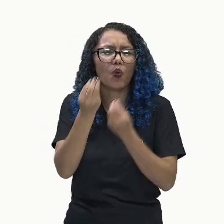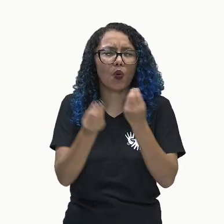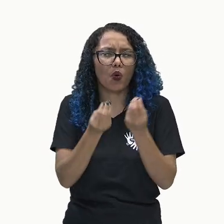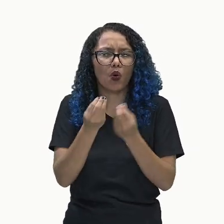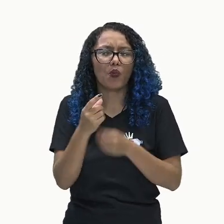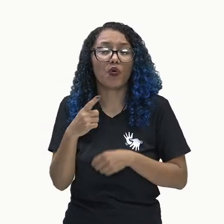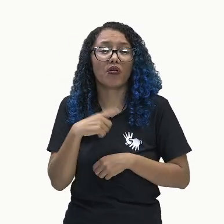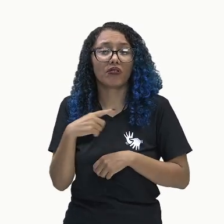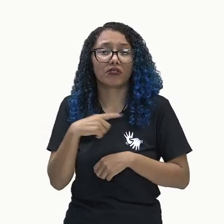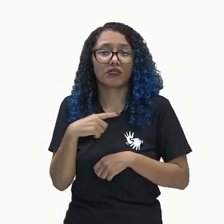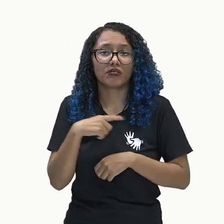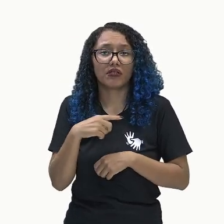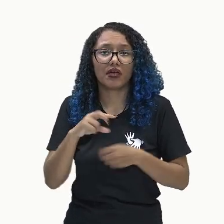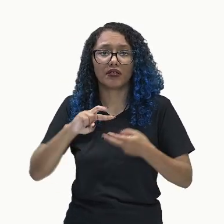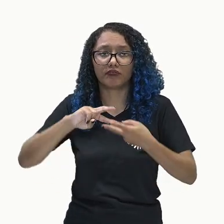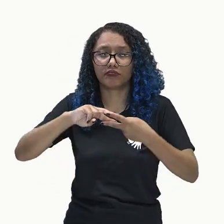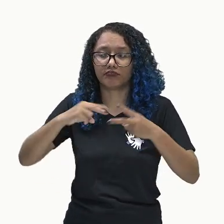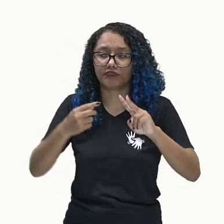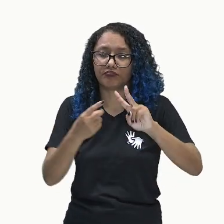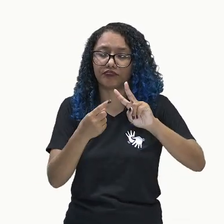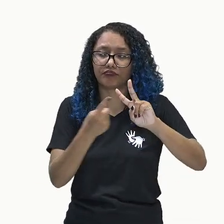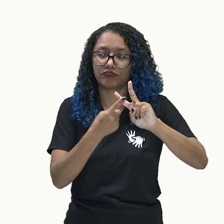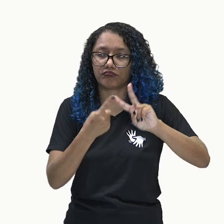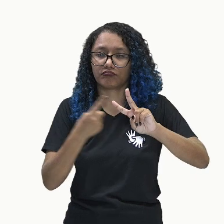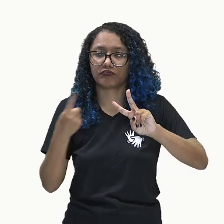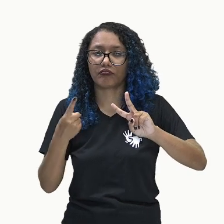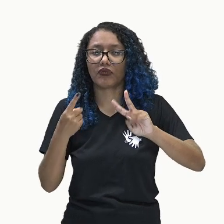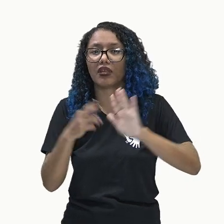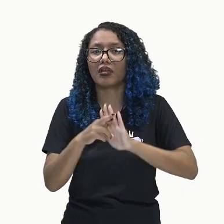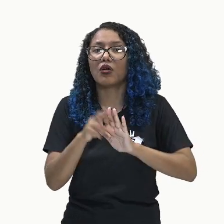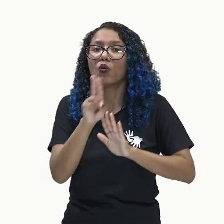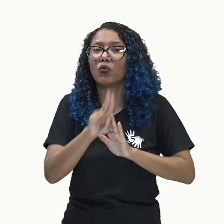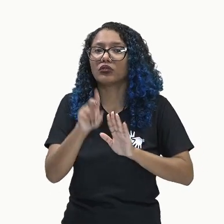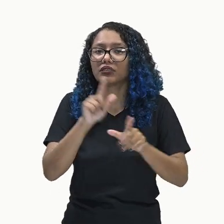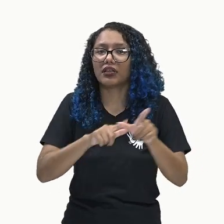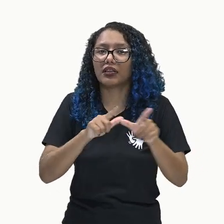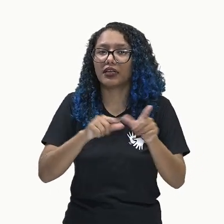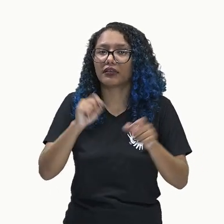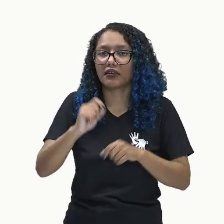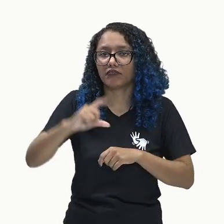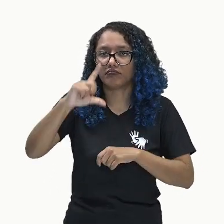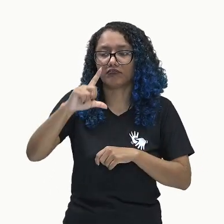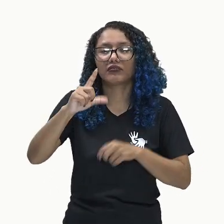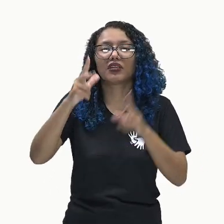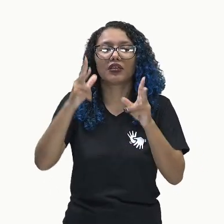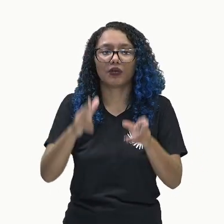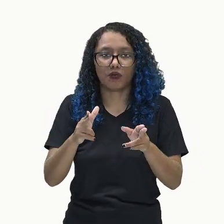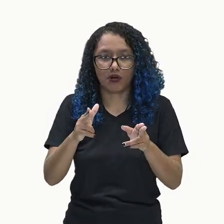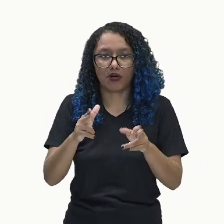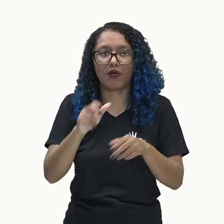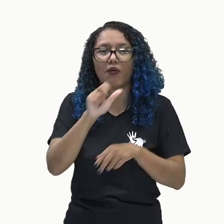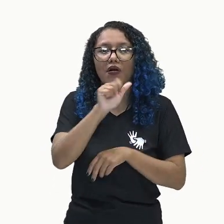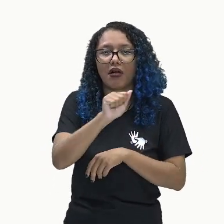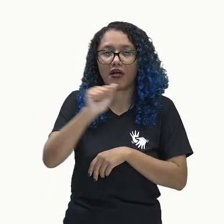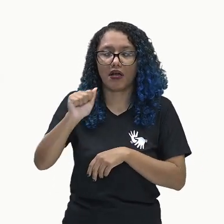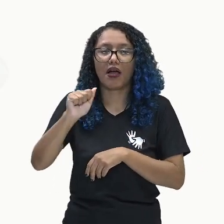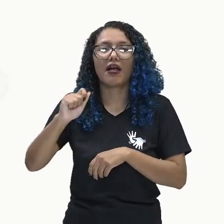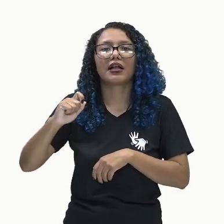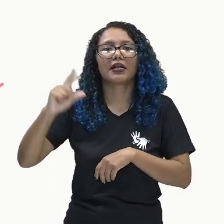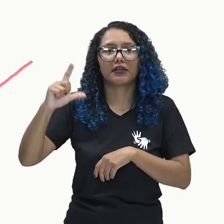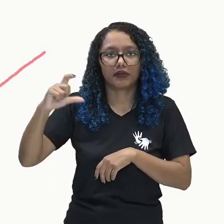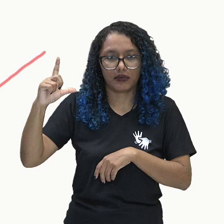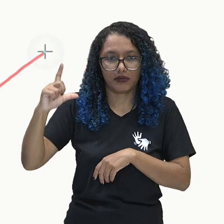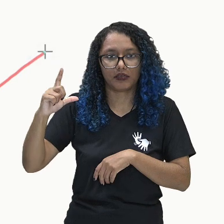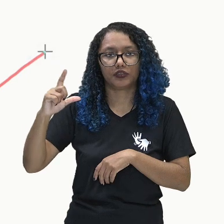com alelos que estão sendo representados pela letra maiúscula, né, exatamente iguais, né, alelo azão-azão ou